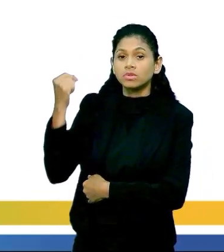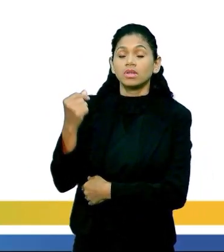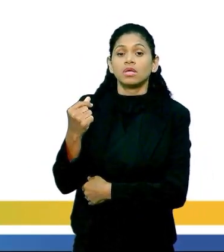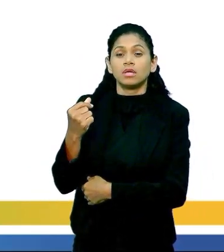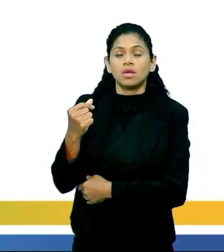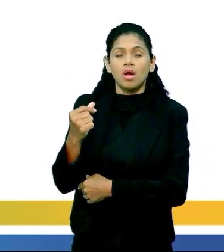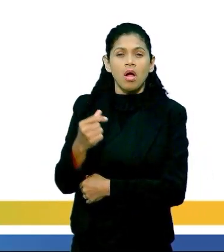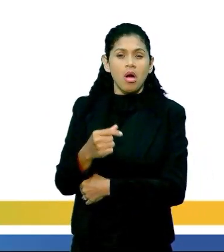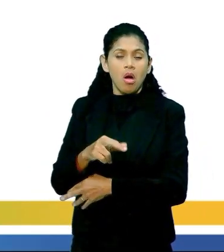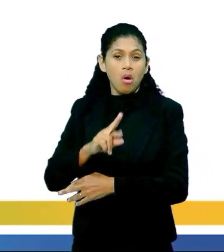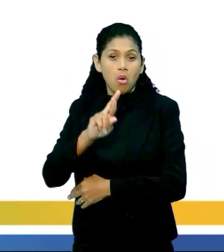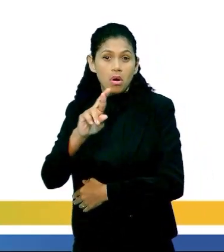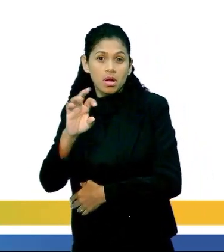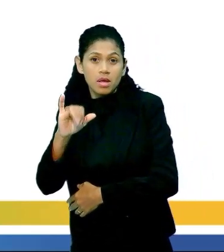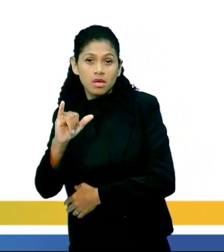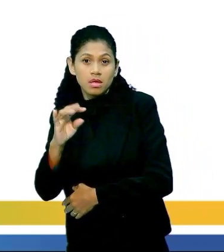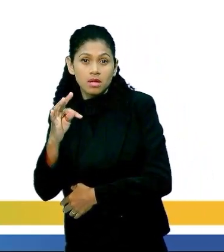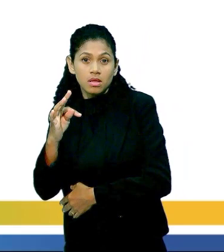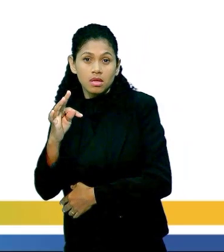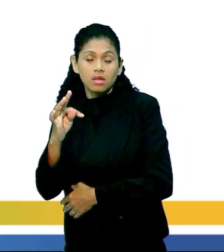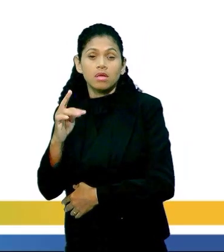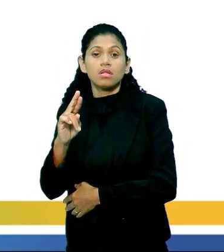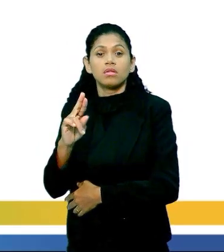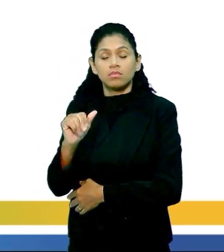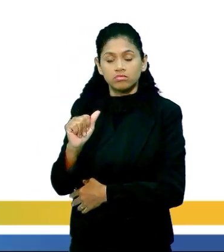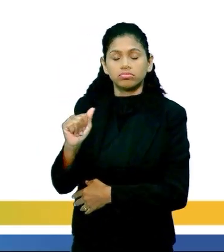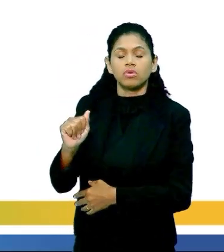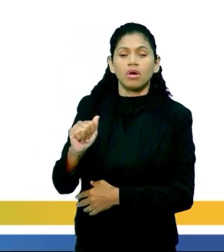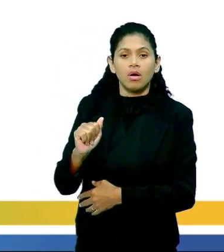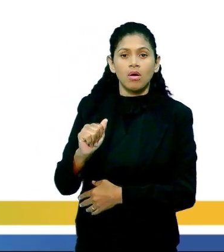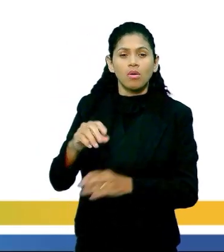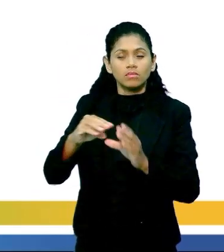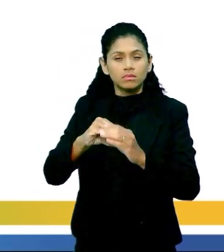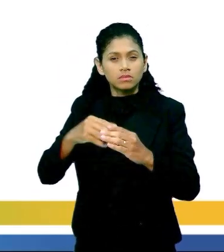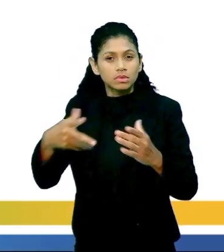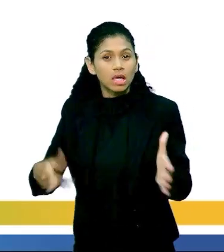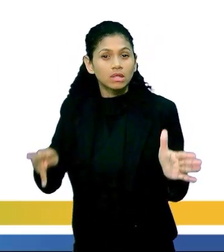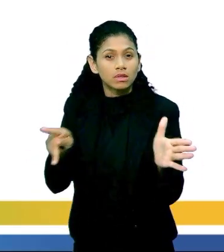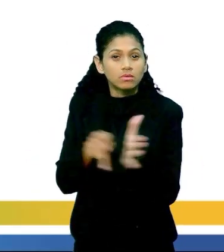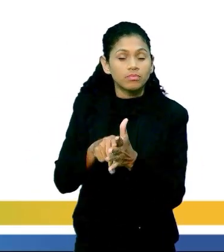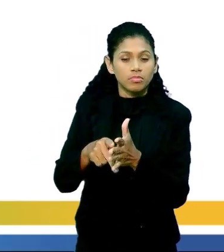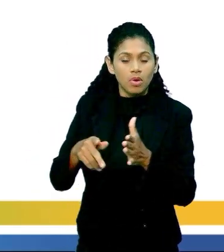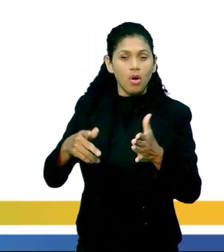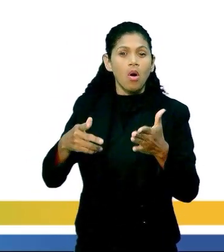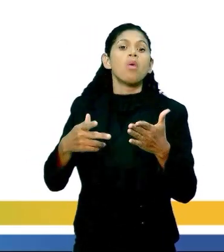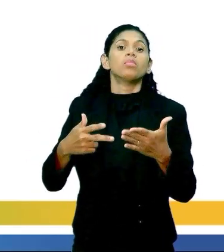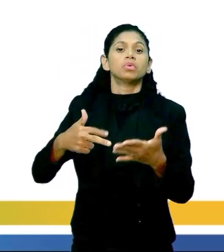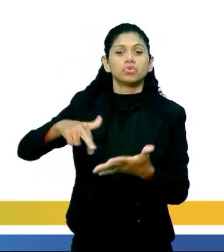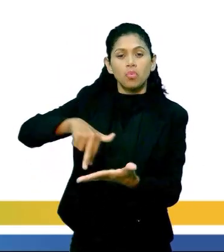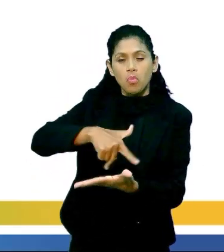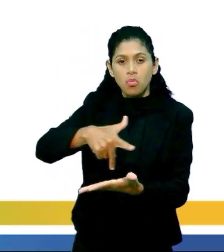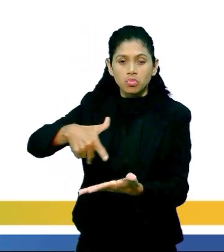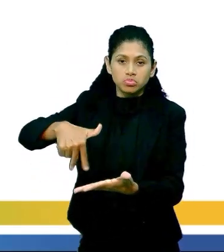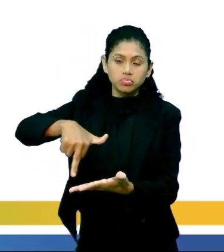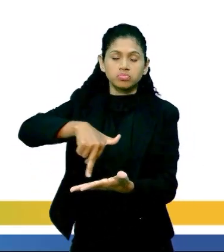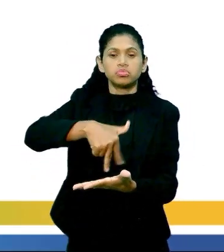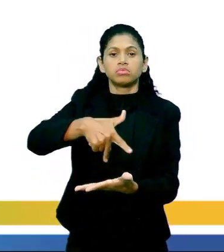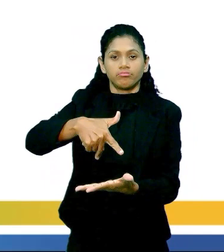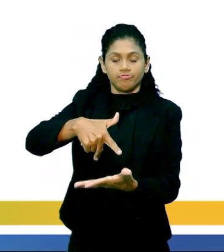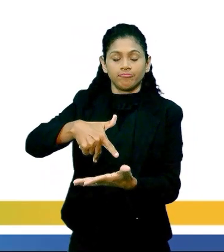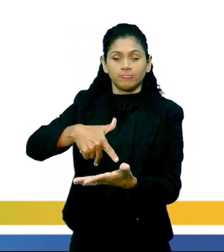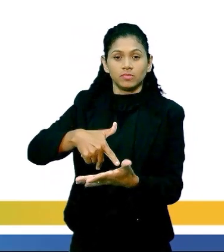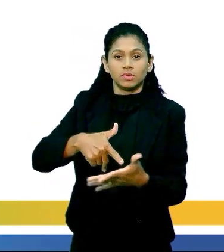de entretenimento, a dança caracteriza-se por movimentos corporais coreografados, espontâneos e